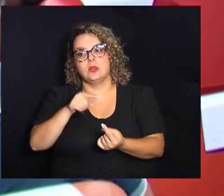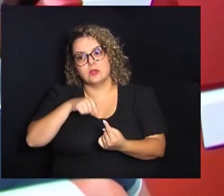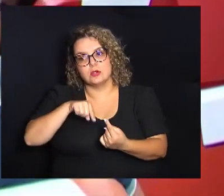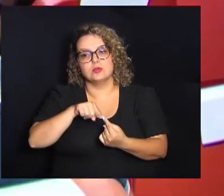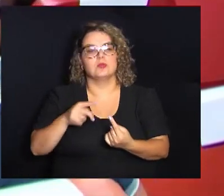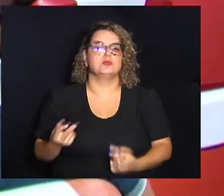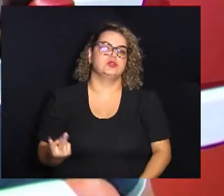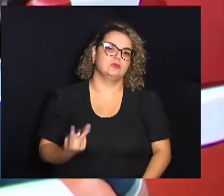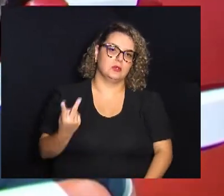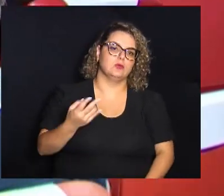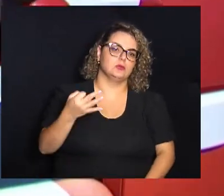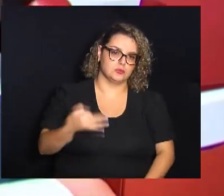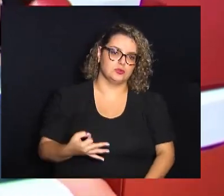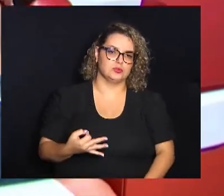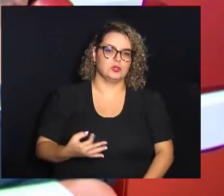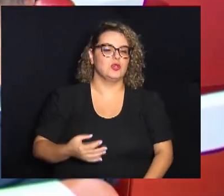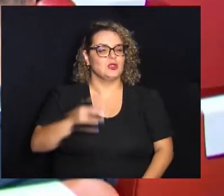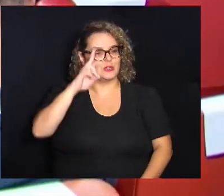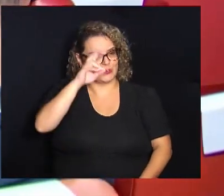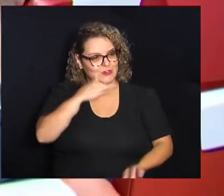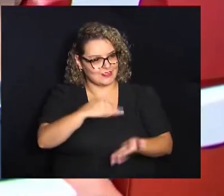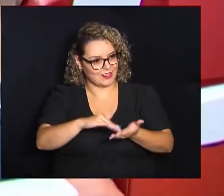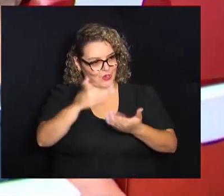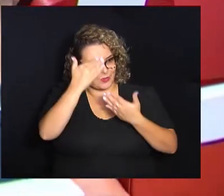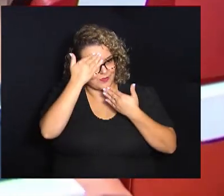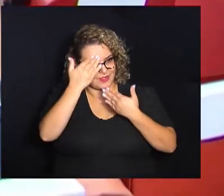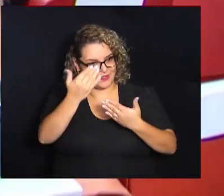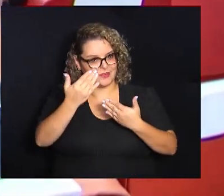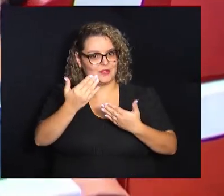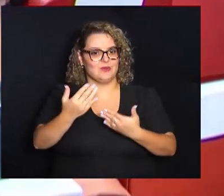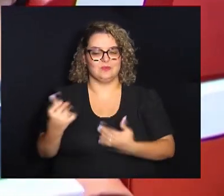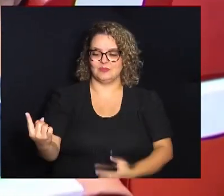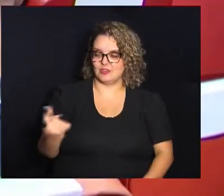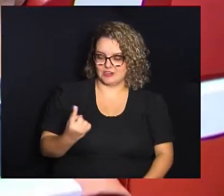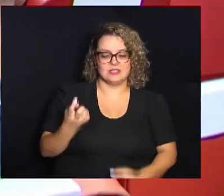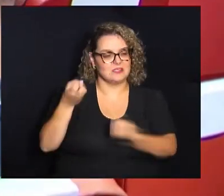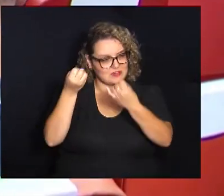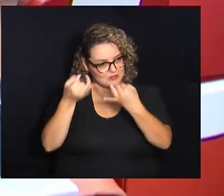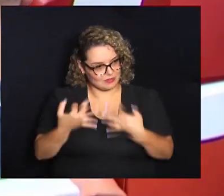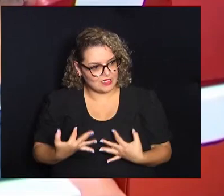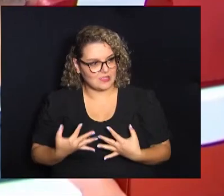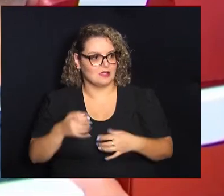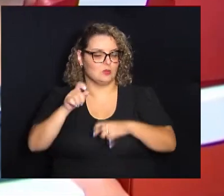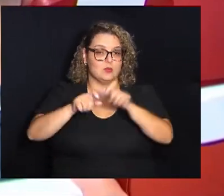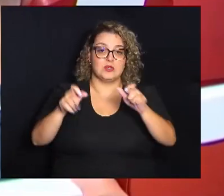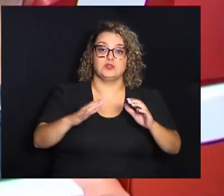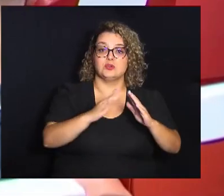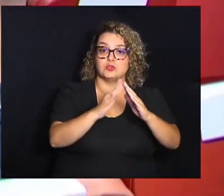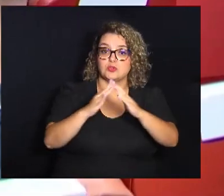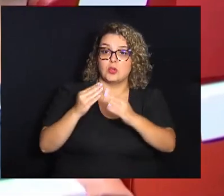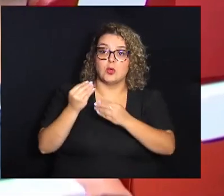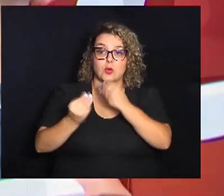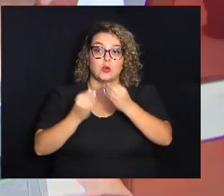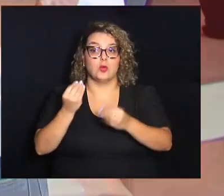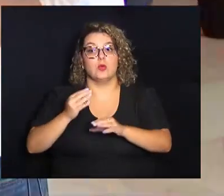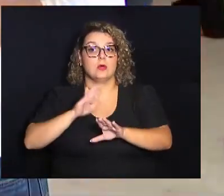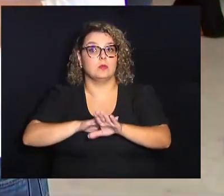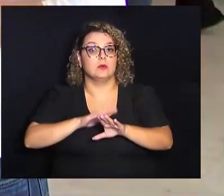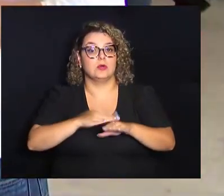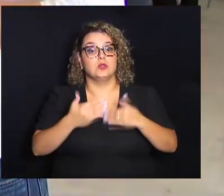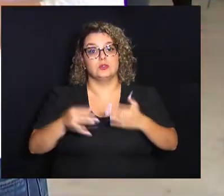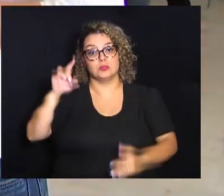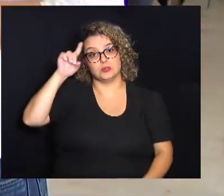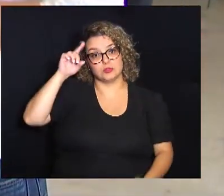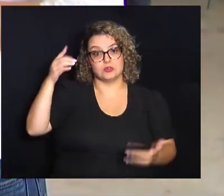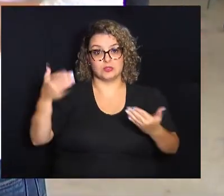justo. Senhor secretário, muito obrigada e aí por estar explicando para o pessoal de casa como que está funcionando o dia de